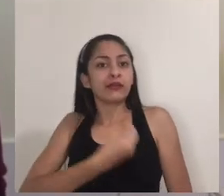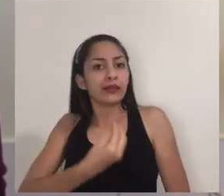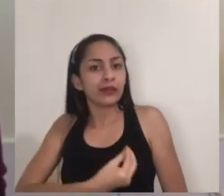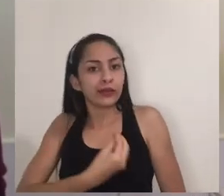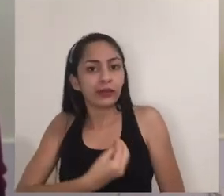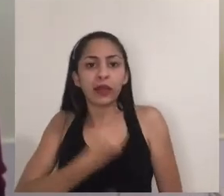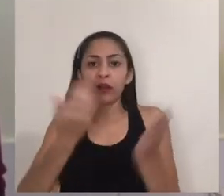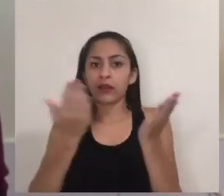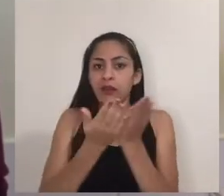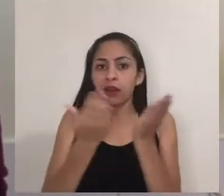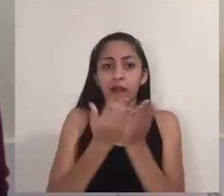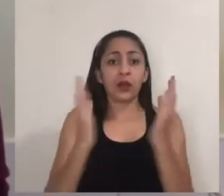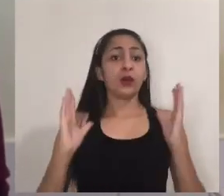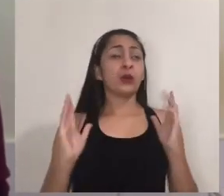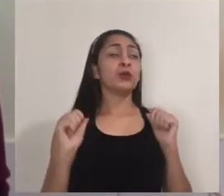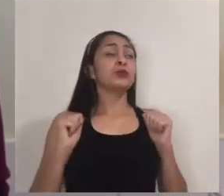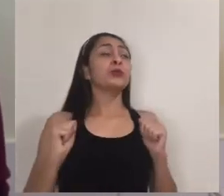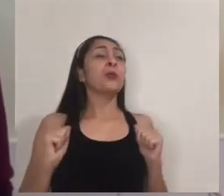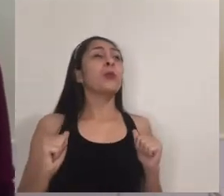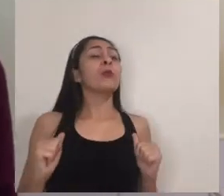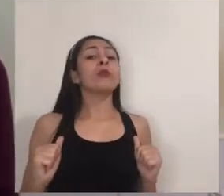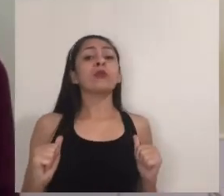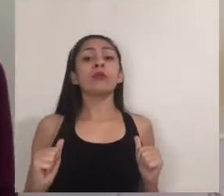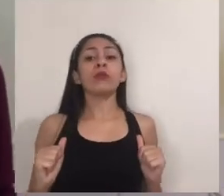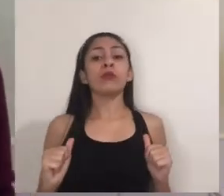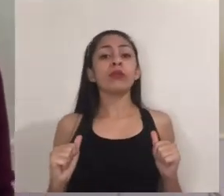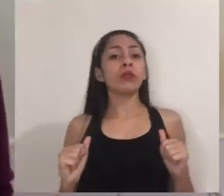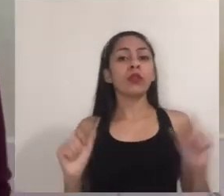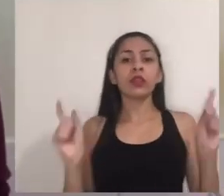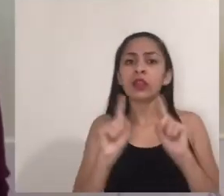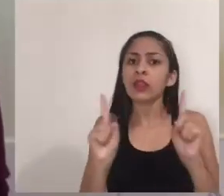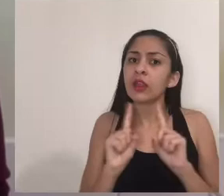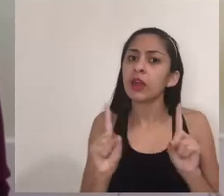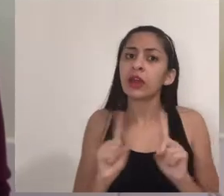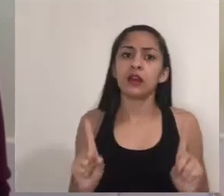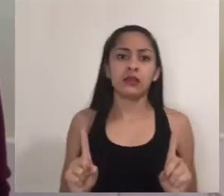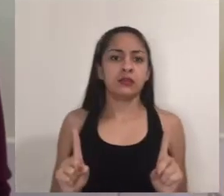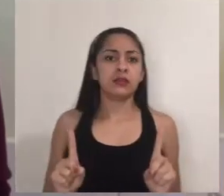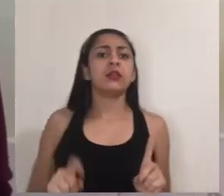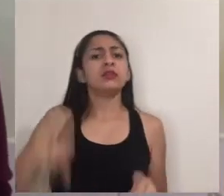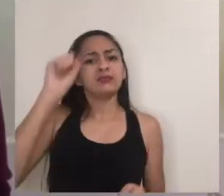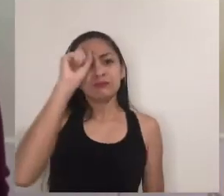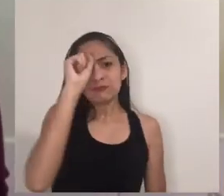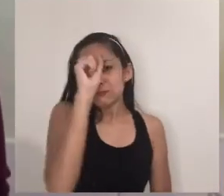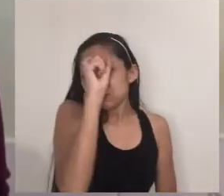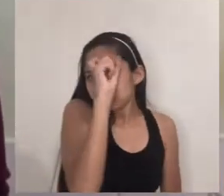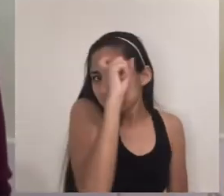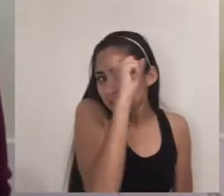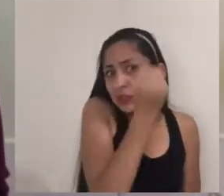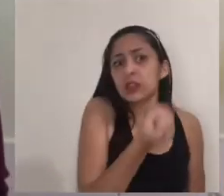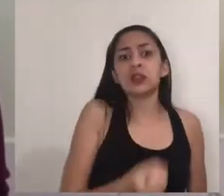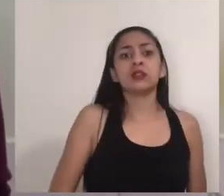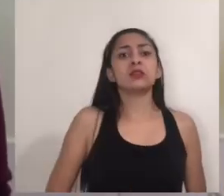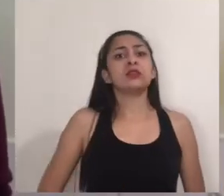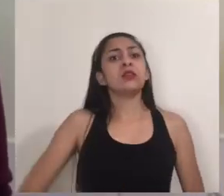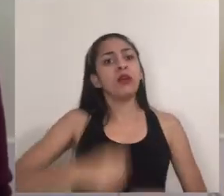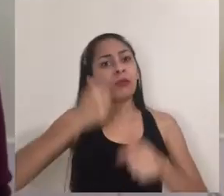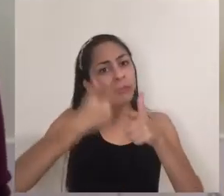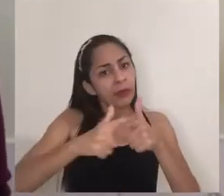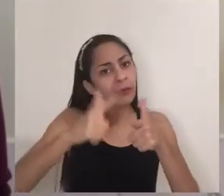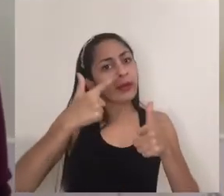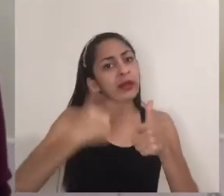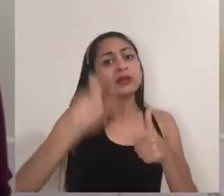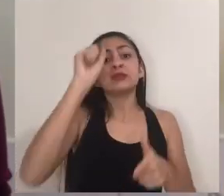imunes às aflições da vida. Na verdade, nós aprendemos com o tempo que a vida cristã, a caminhada com